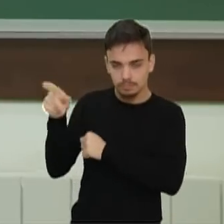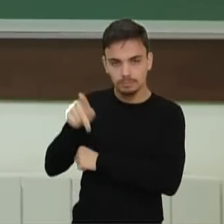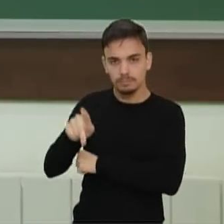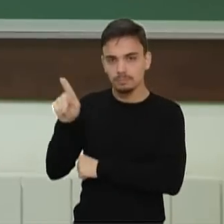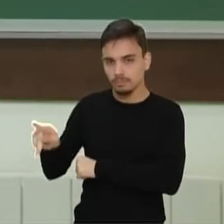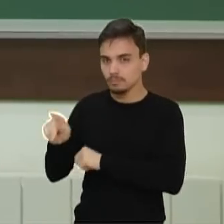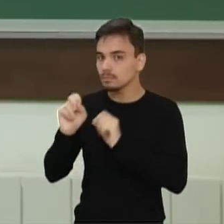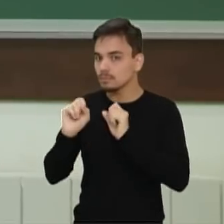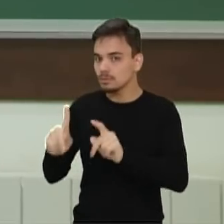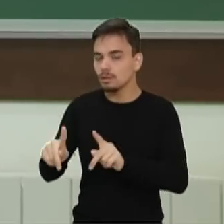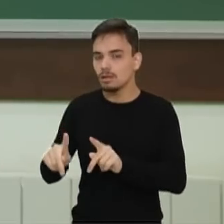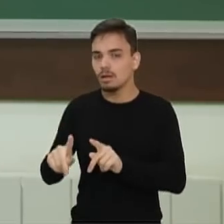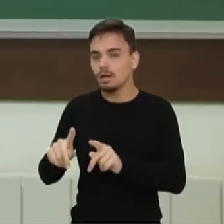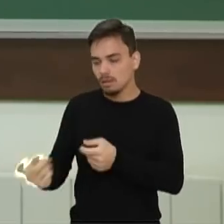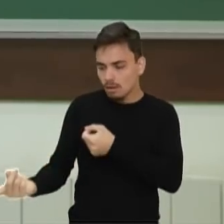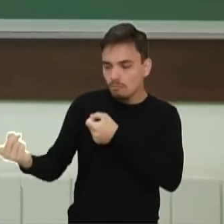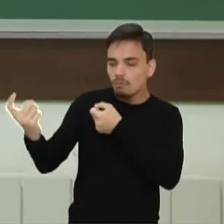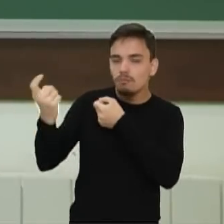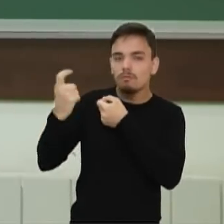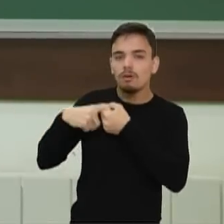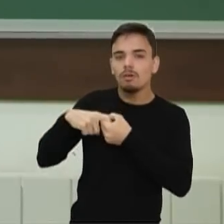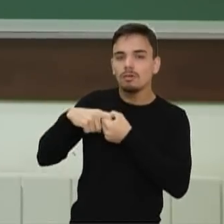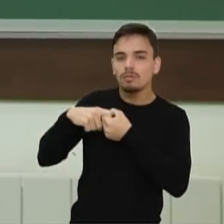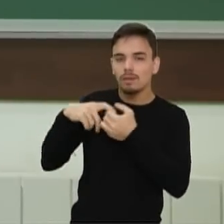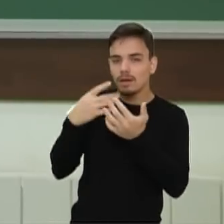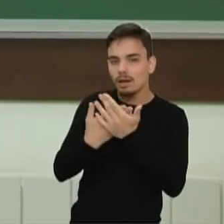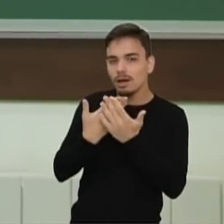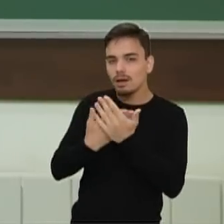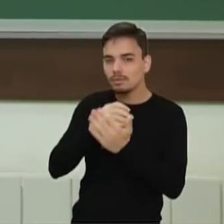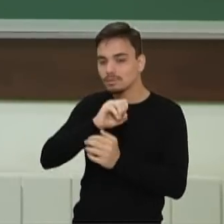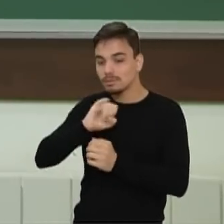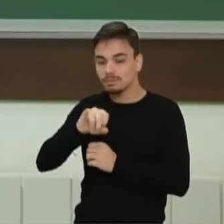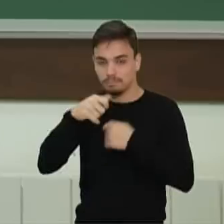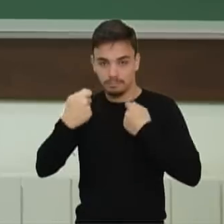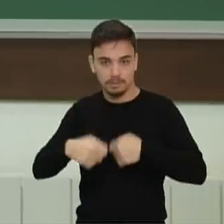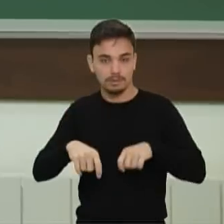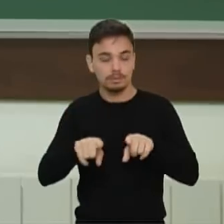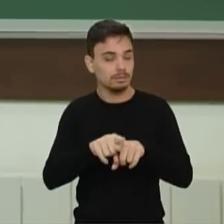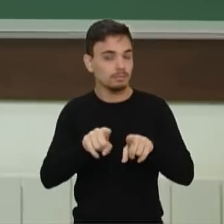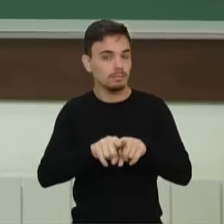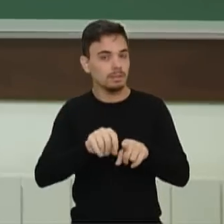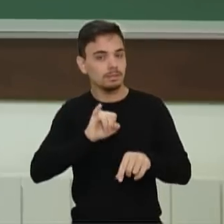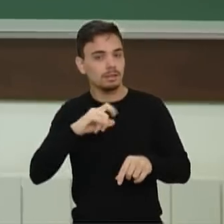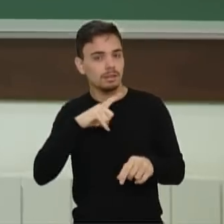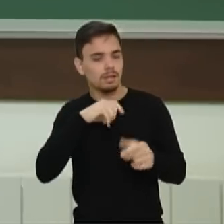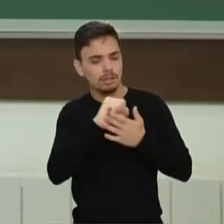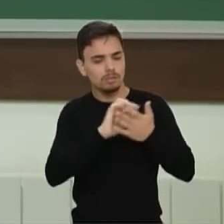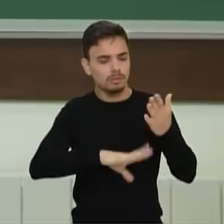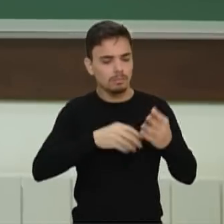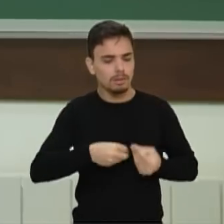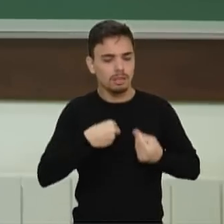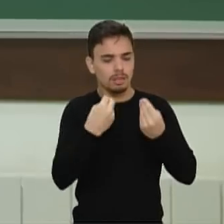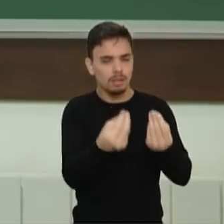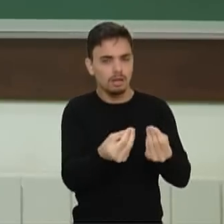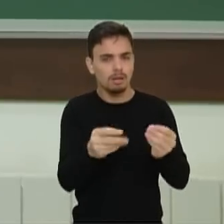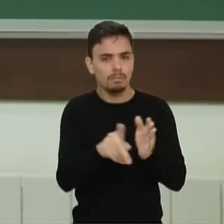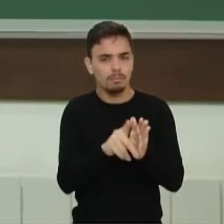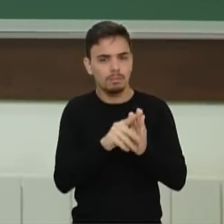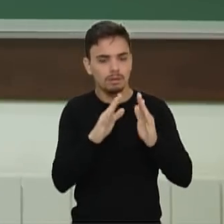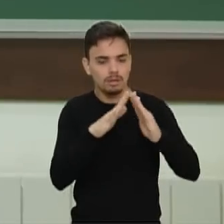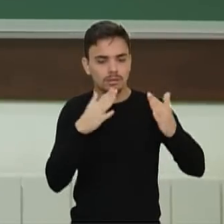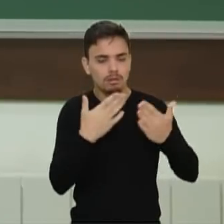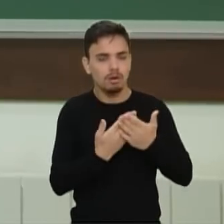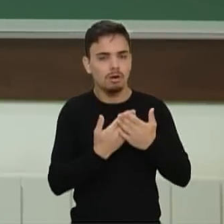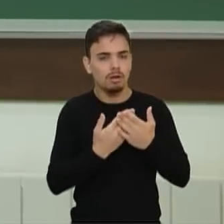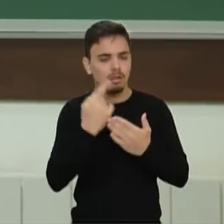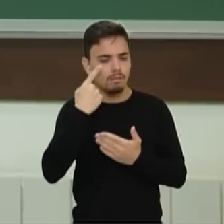professor. Volte quantas vezes for preciso, ok? Se tiverem atividades para entregar no colégio,